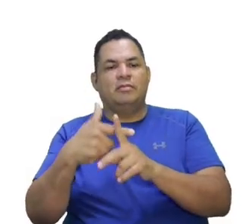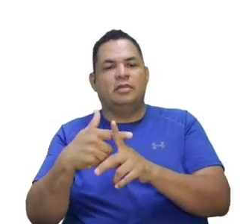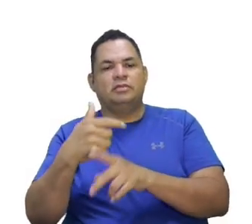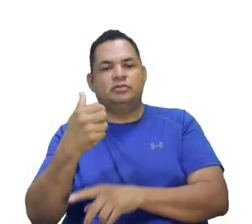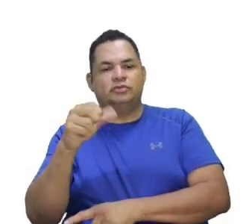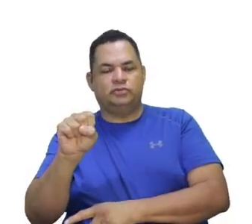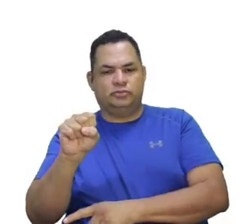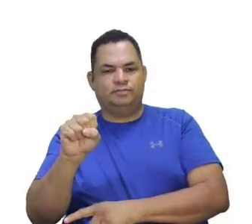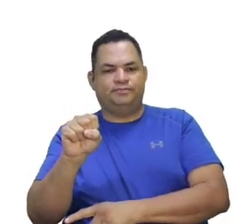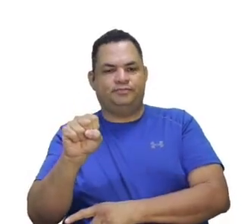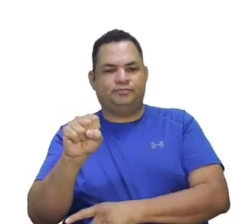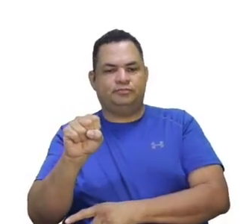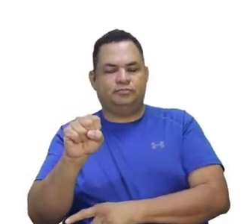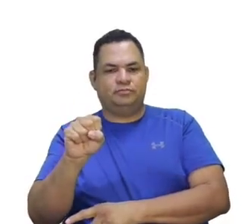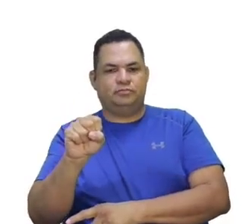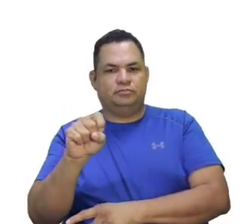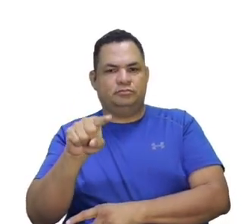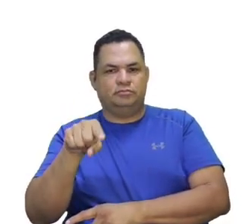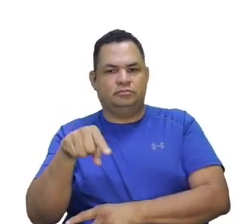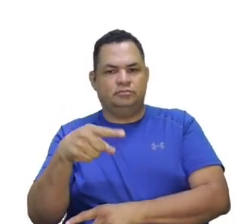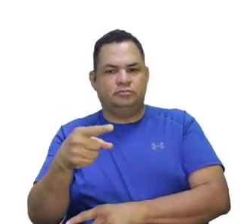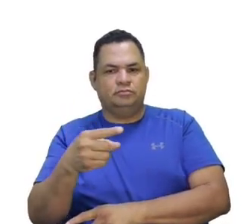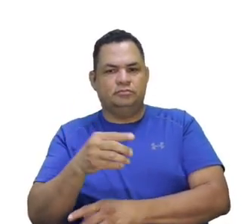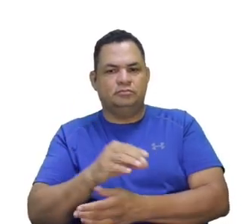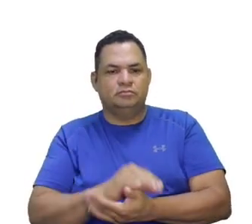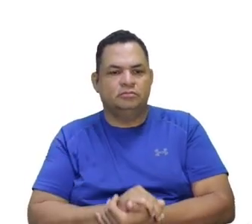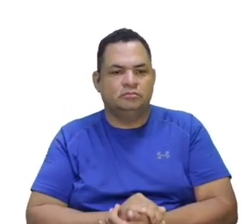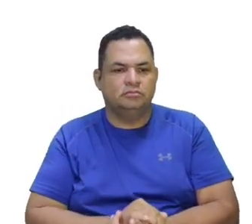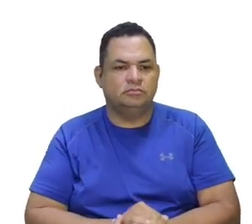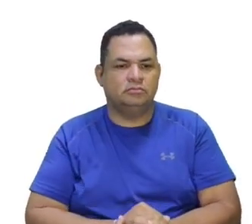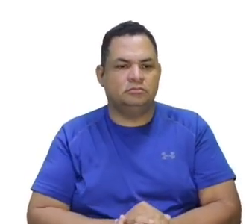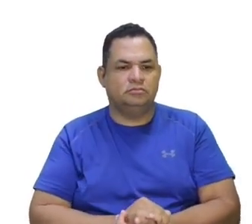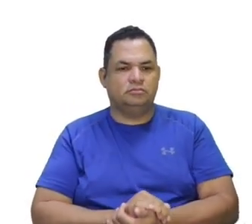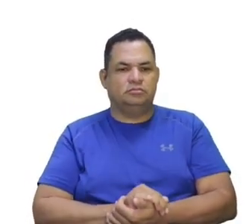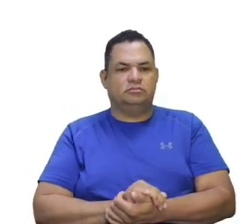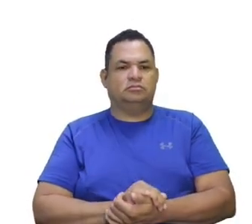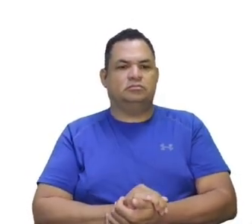lá. 3, depois do 3p6 vai o